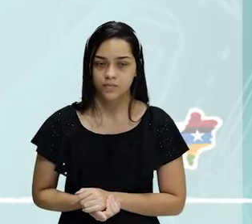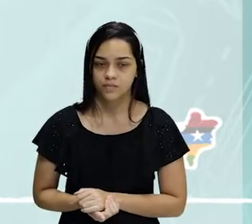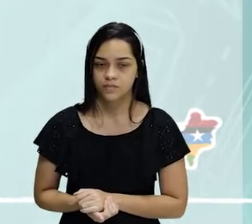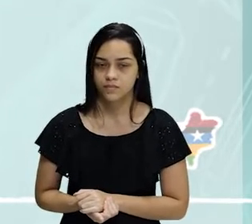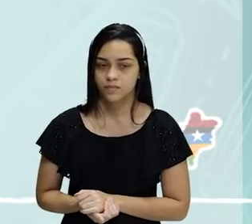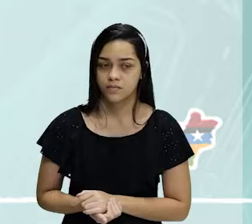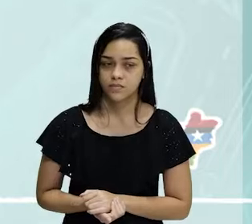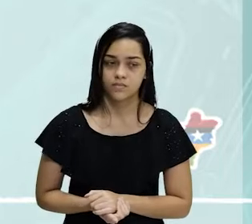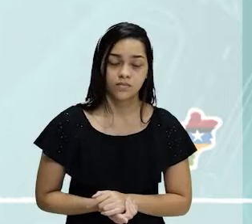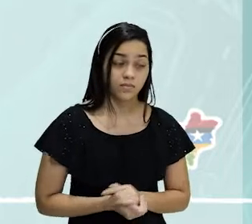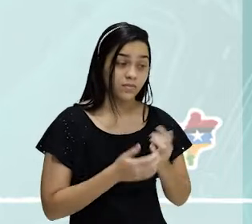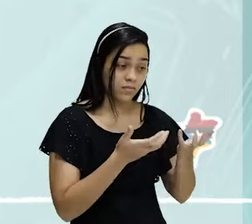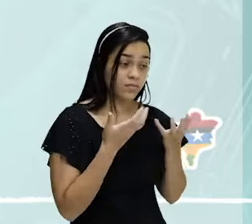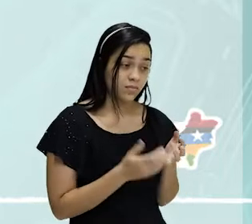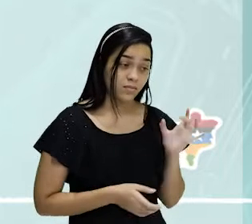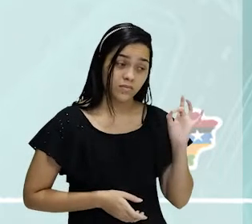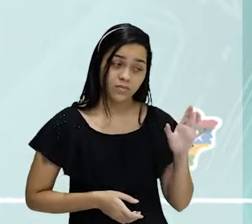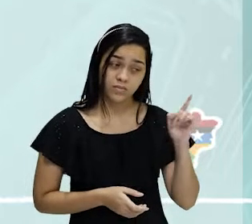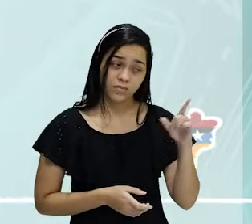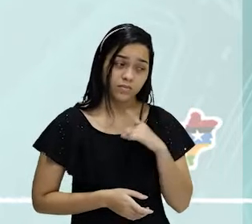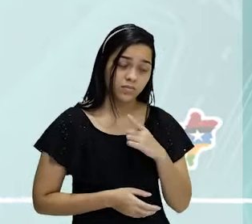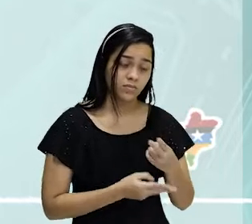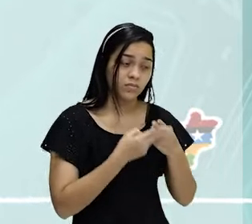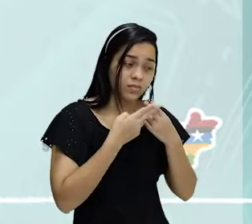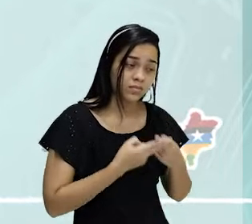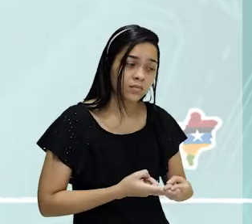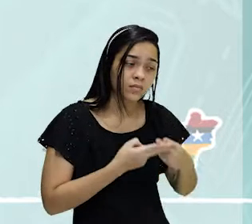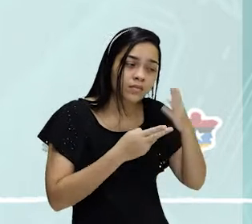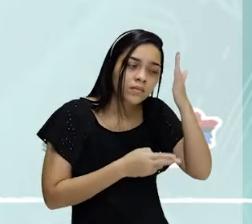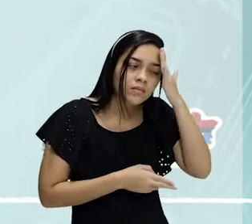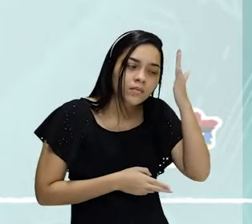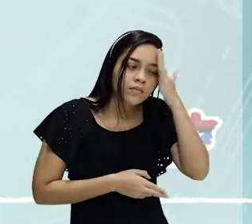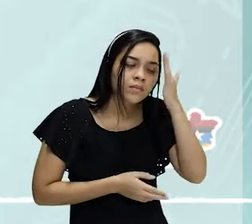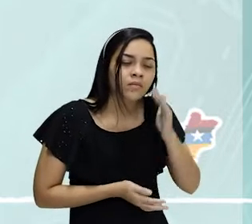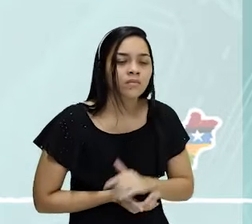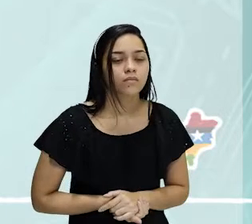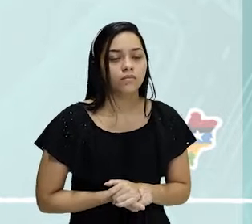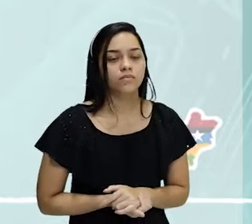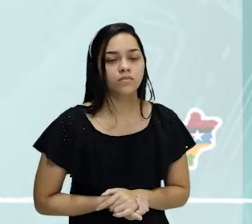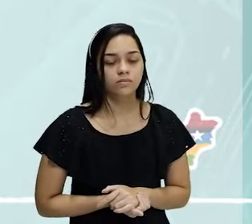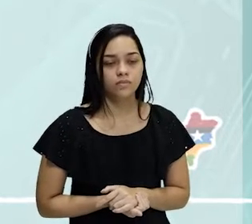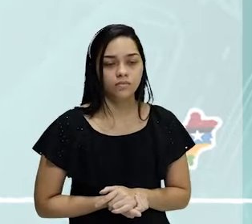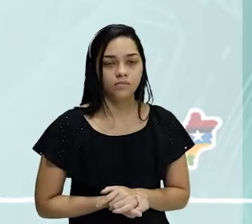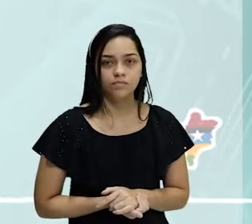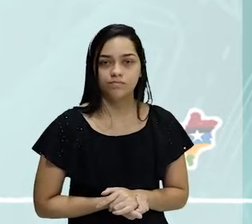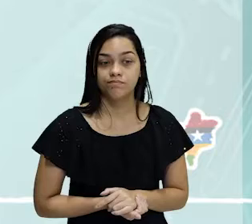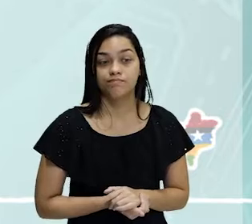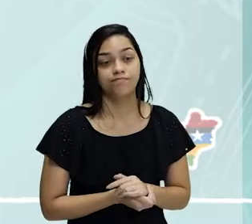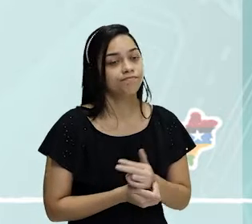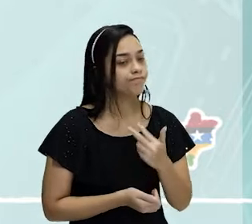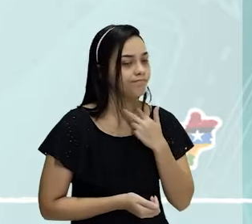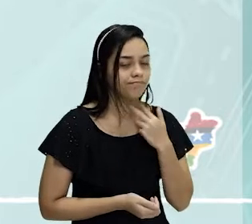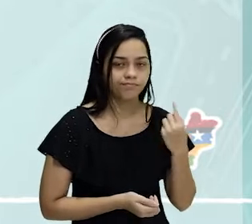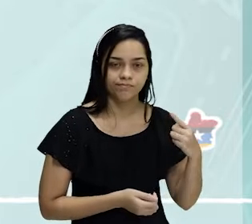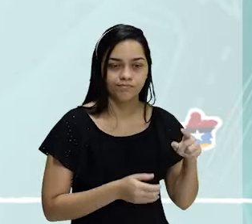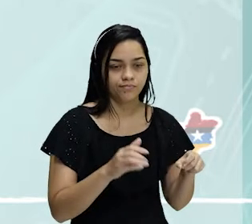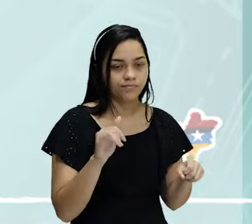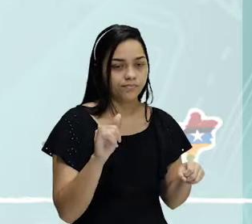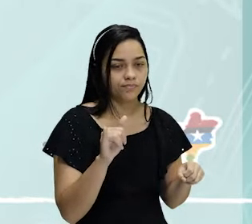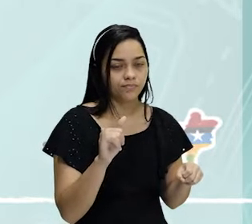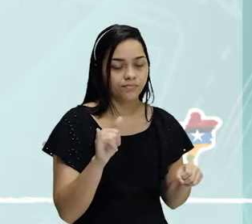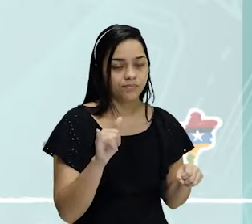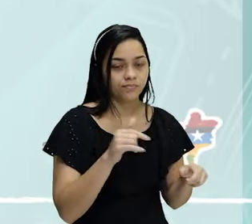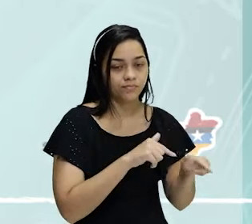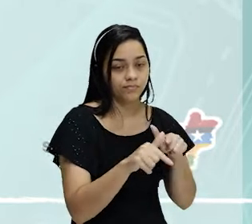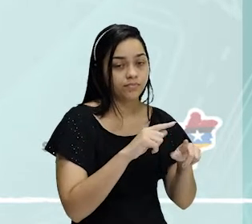Apenas gostaria que tivesse paciência e compreensão. Não pude comparecer ao